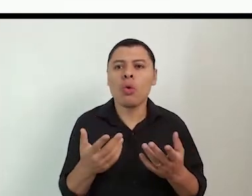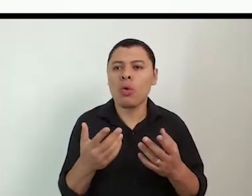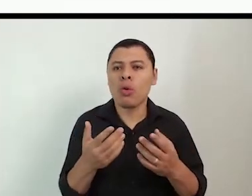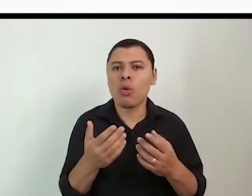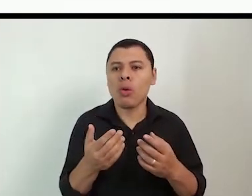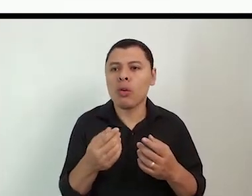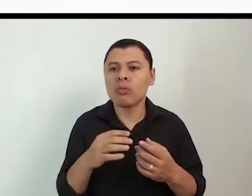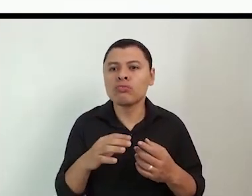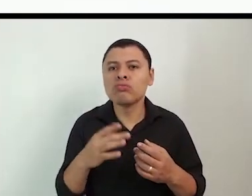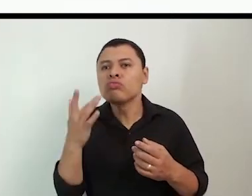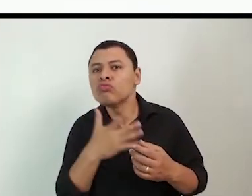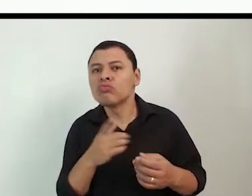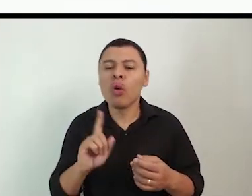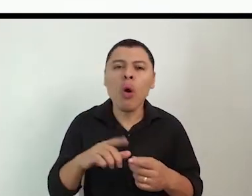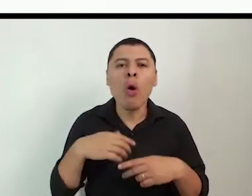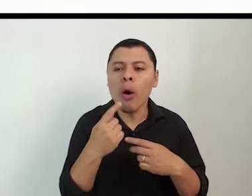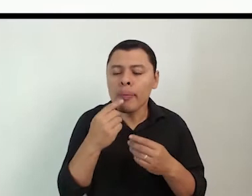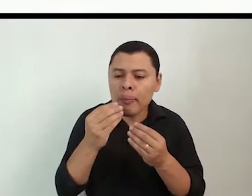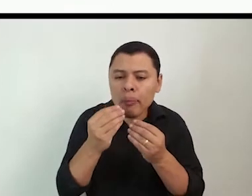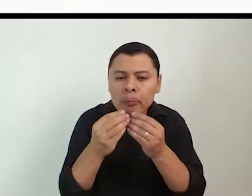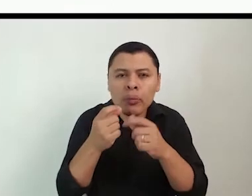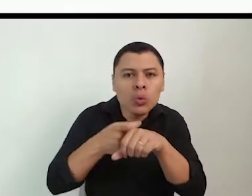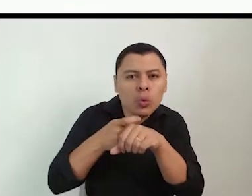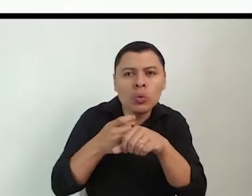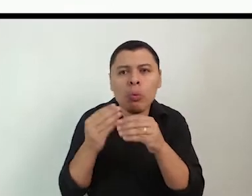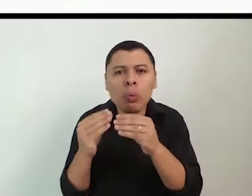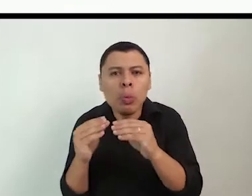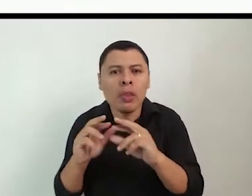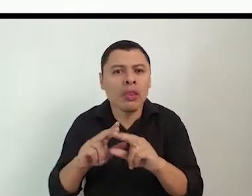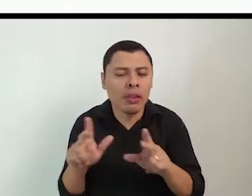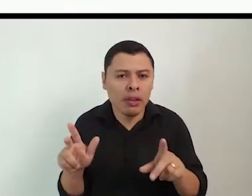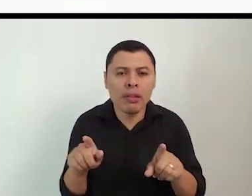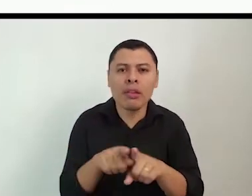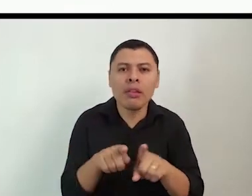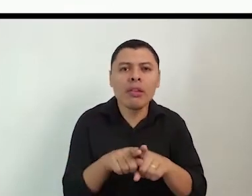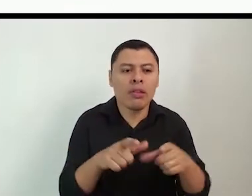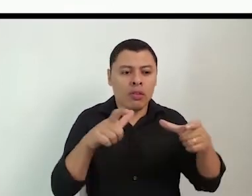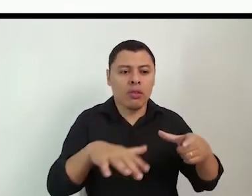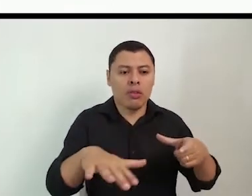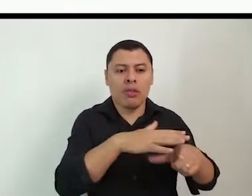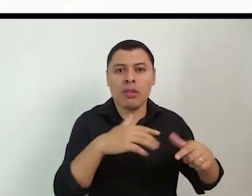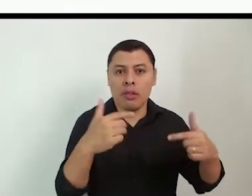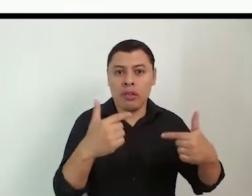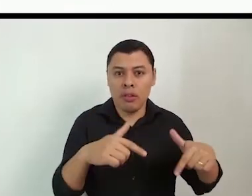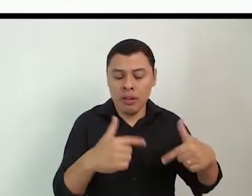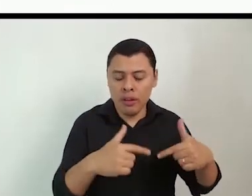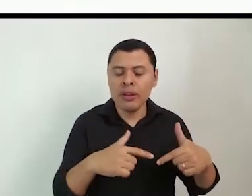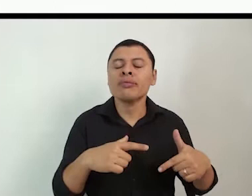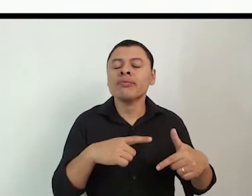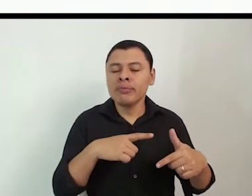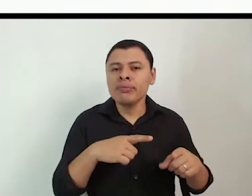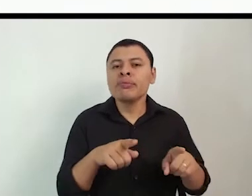né? E até na adequação, assim, a ambiente de trabalho, a gente vê essa parte de